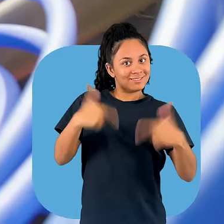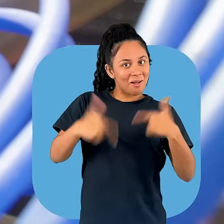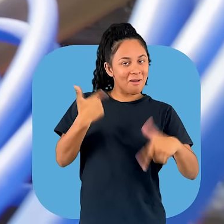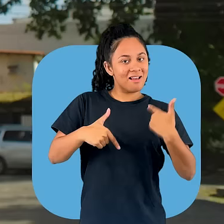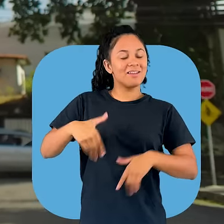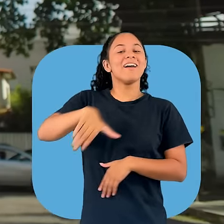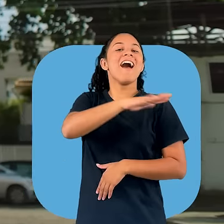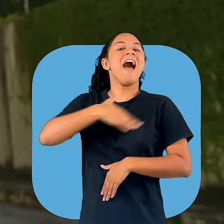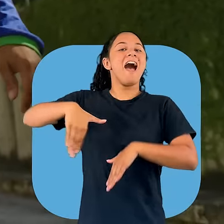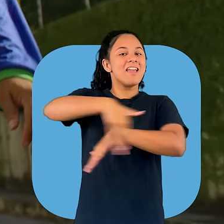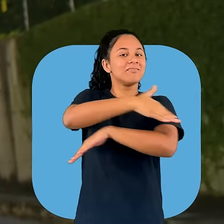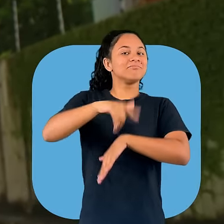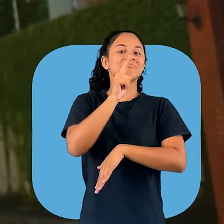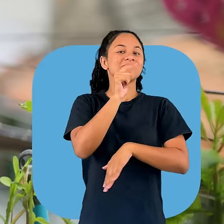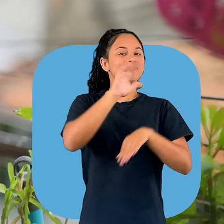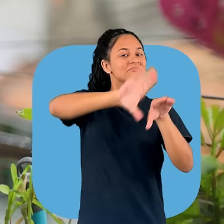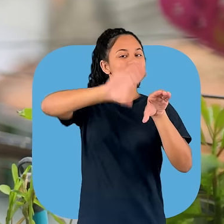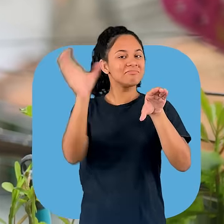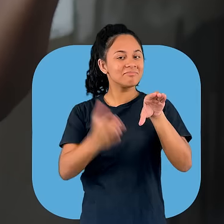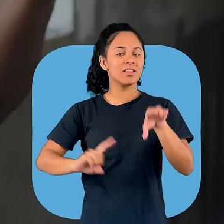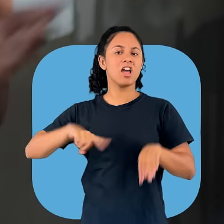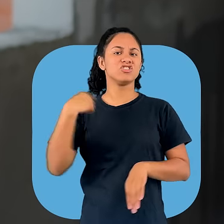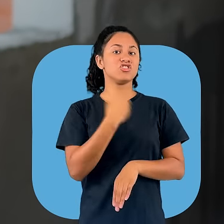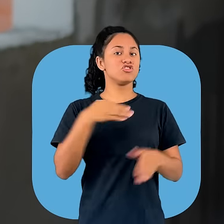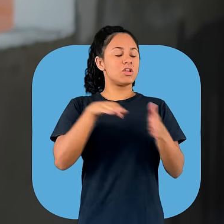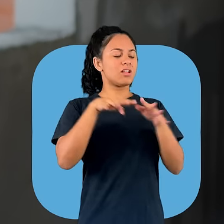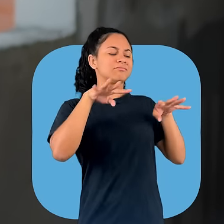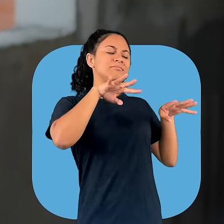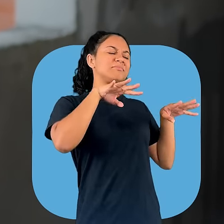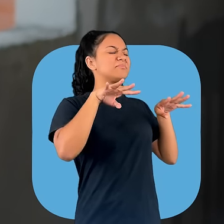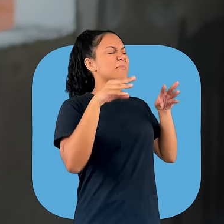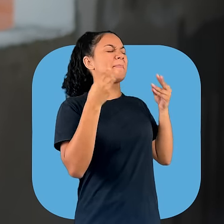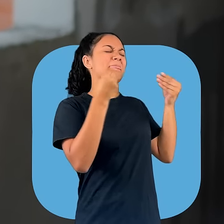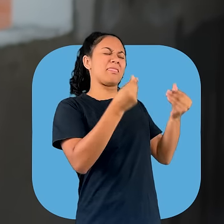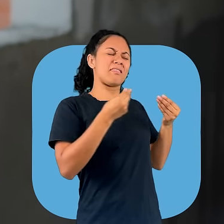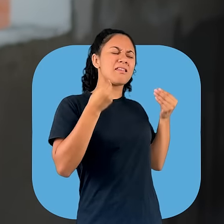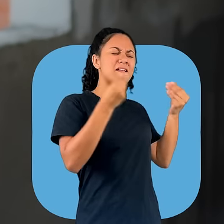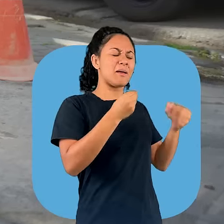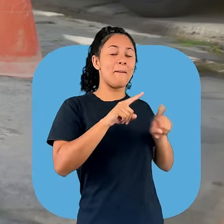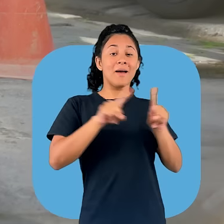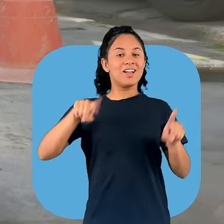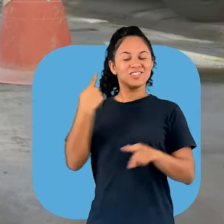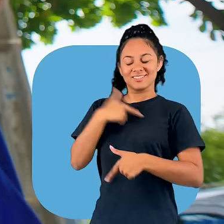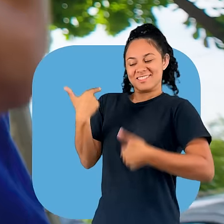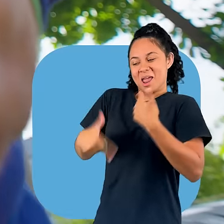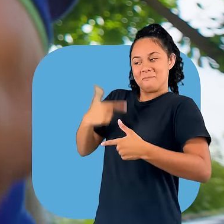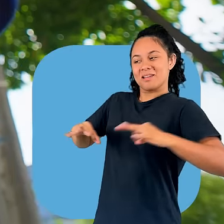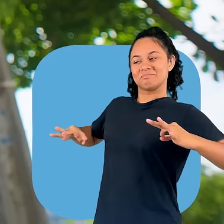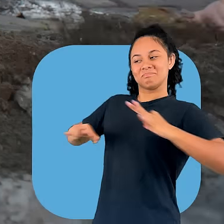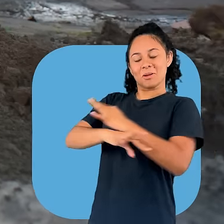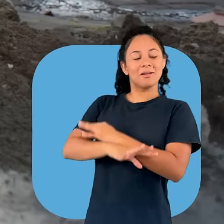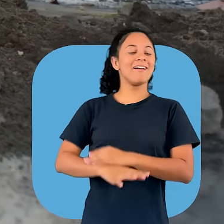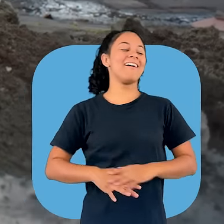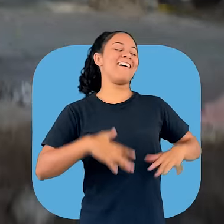mês e agora tá tudo empregada. Tô na hidráulica de rua. A gente chega e fica olhando assim, meu, que duvidoso. Mas quando a gente chega lá, que colocou